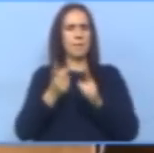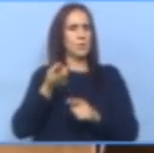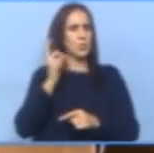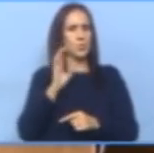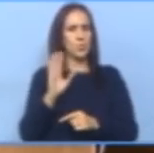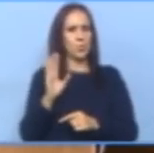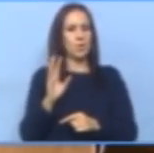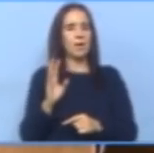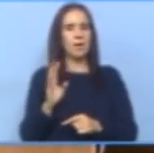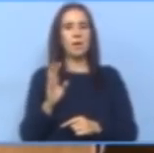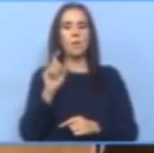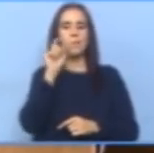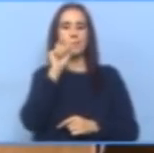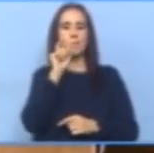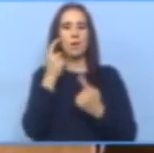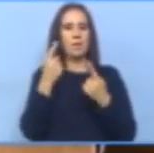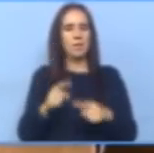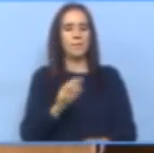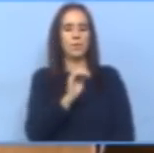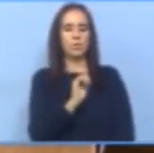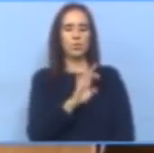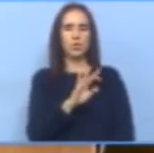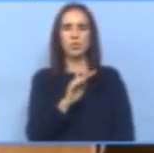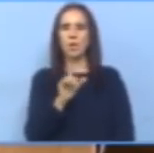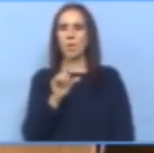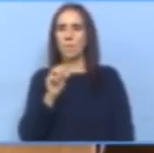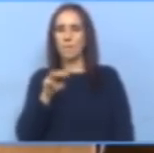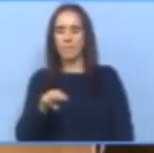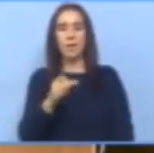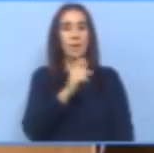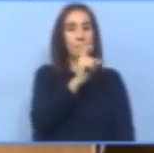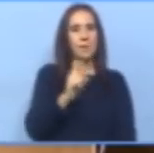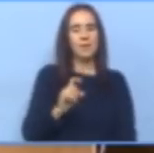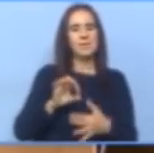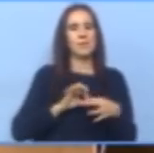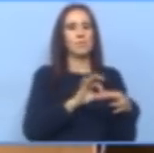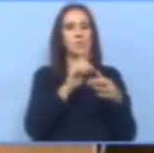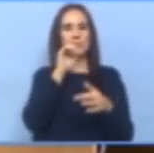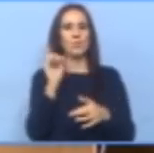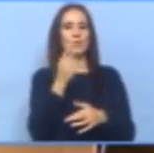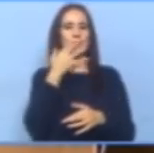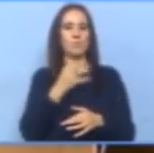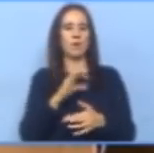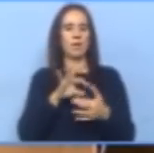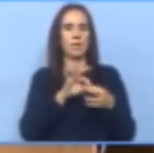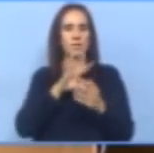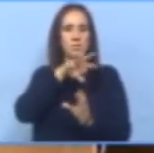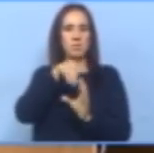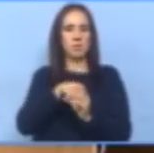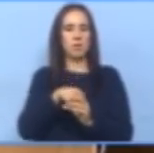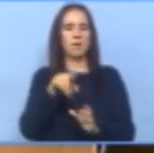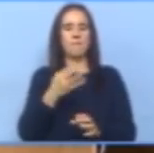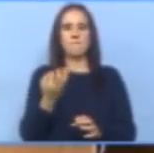para garantir o shalom, garantir a paz, garantir a harmonia entre todos aqueles que faziam parte da aliança. Neste sentido, podemos, de